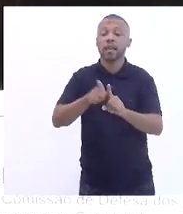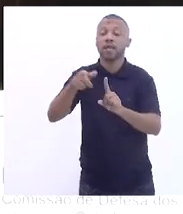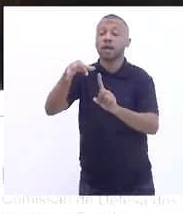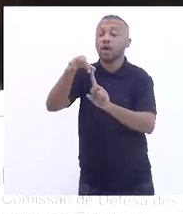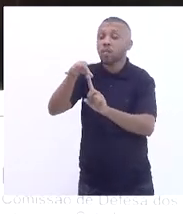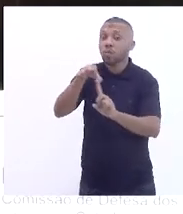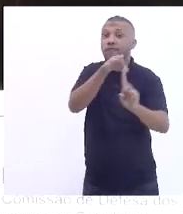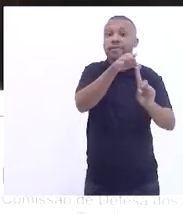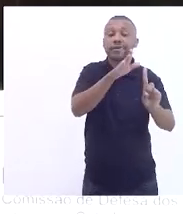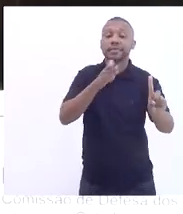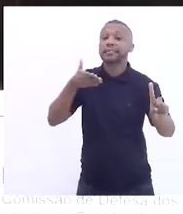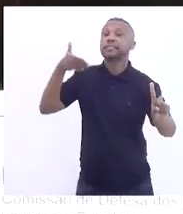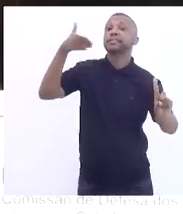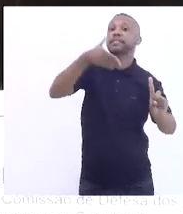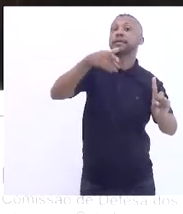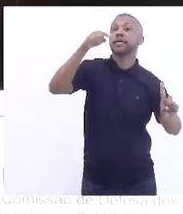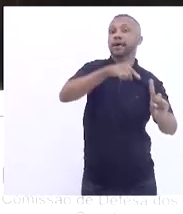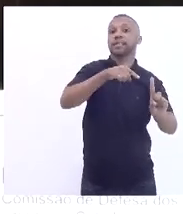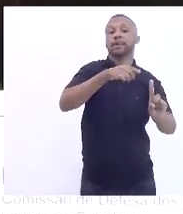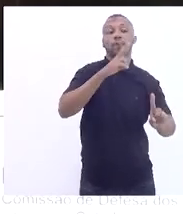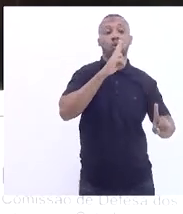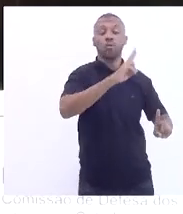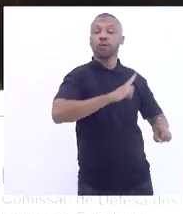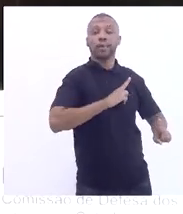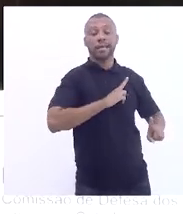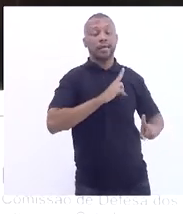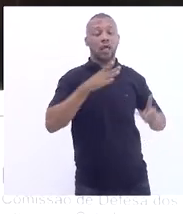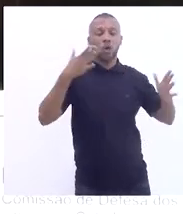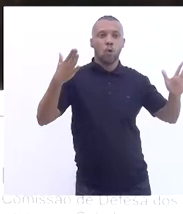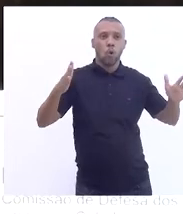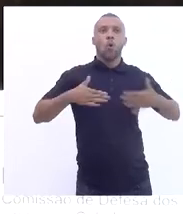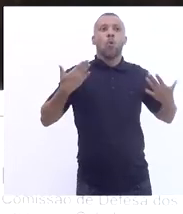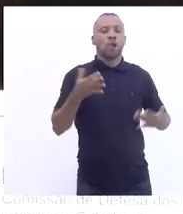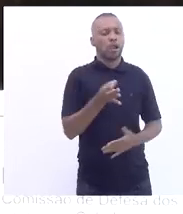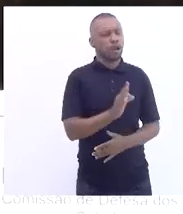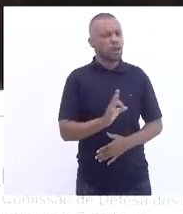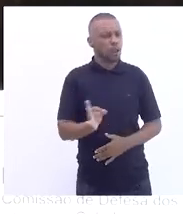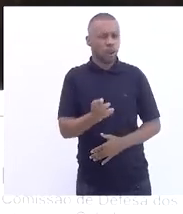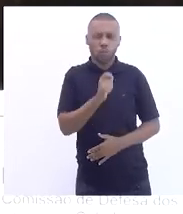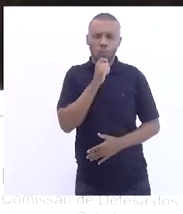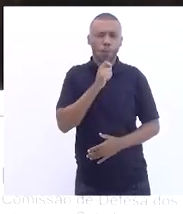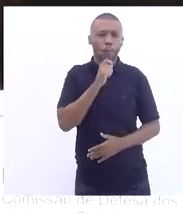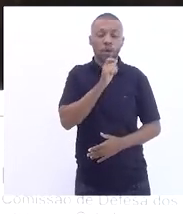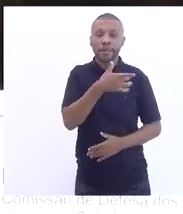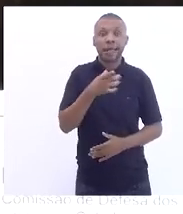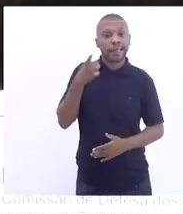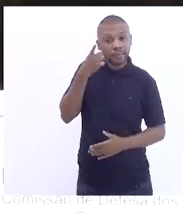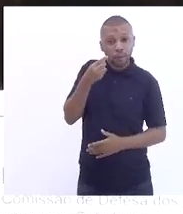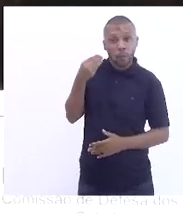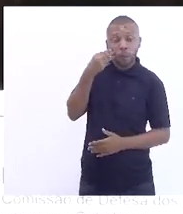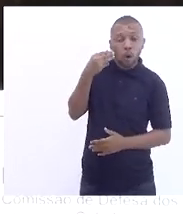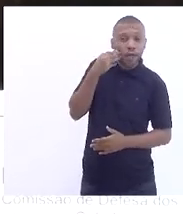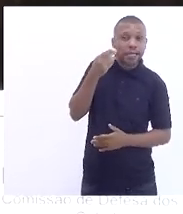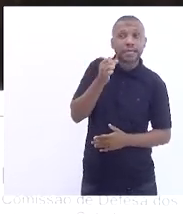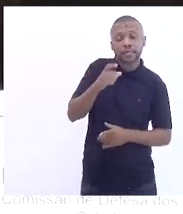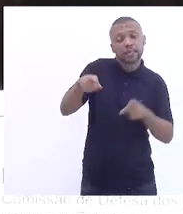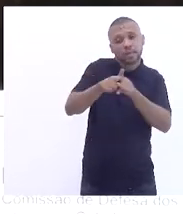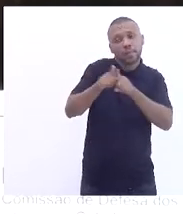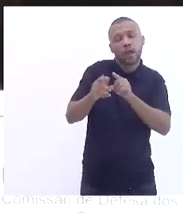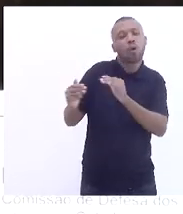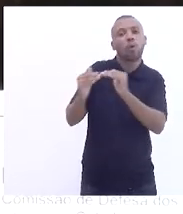excelência' muito diretamente e não não me surpreendi não vou nem deputado a Mônica também